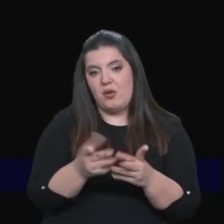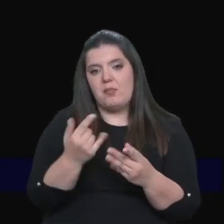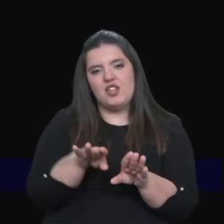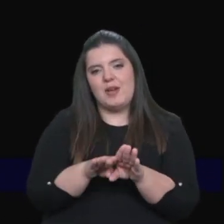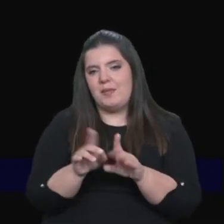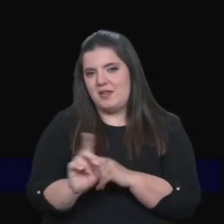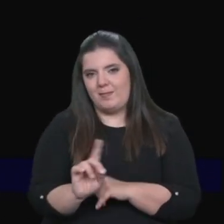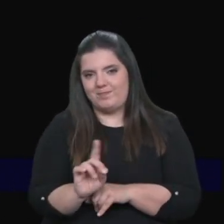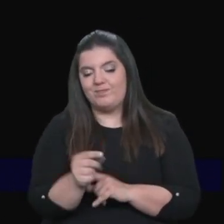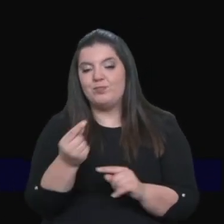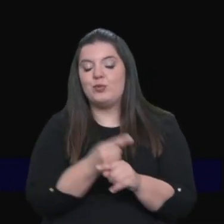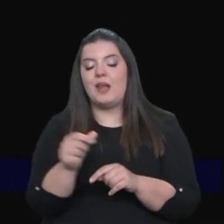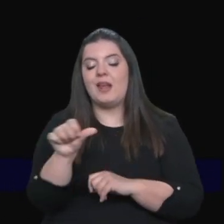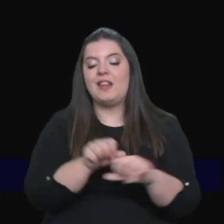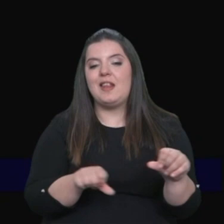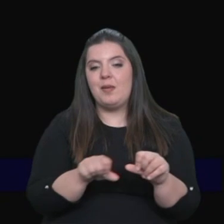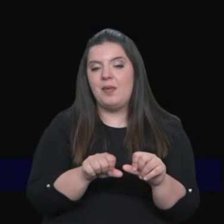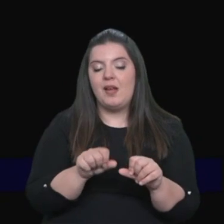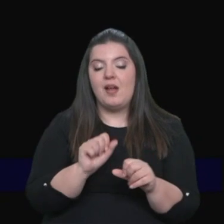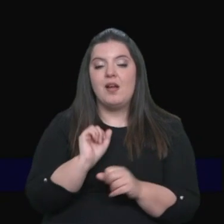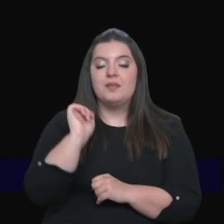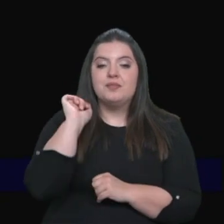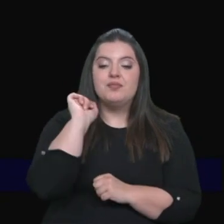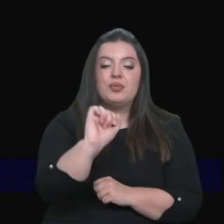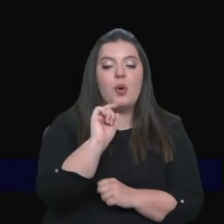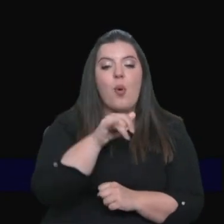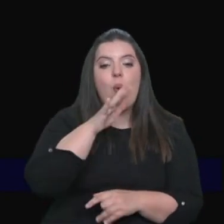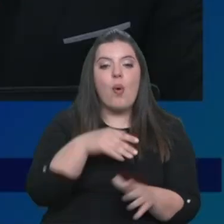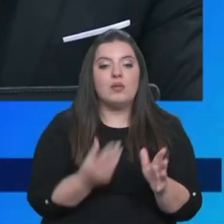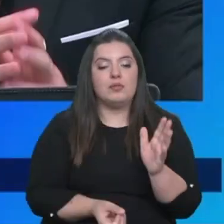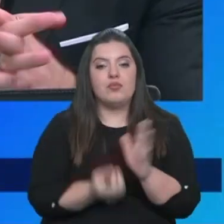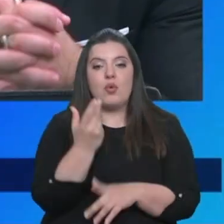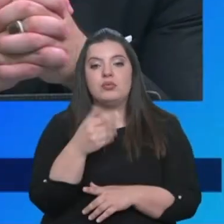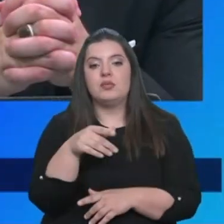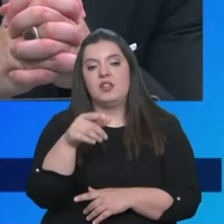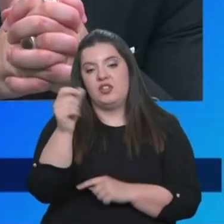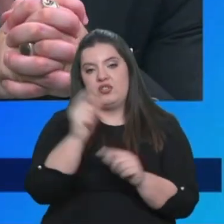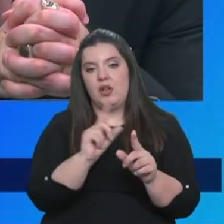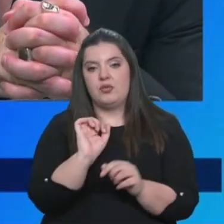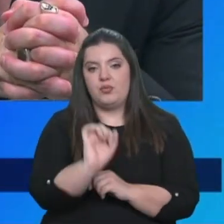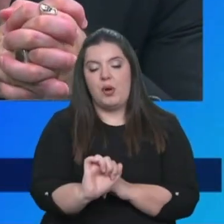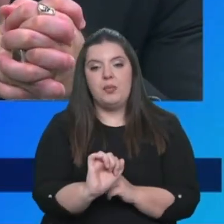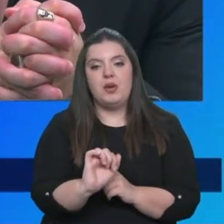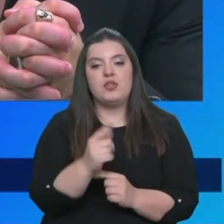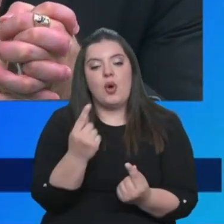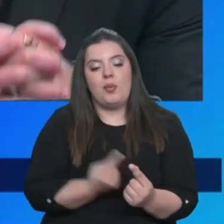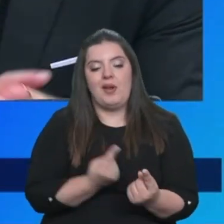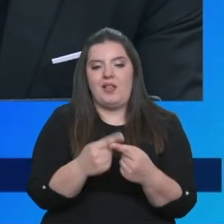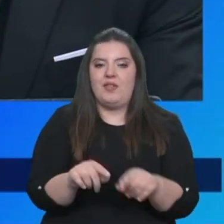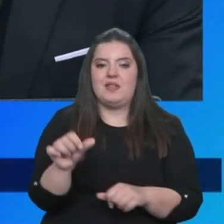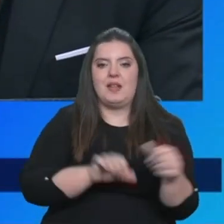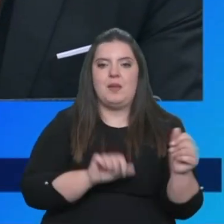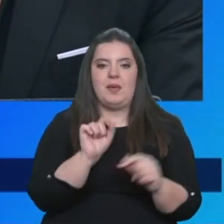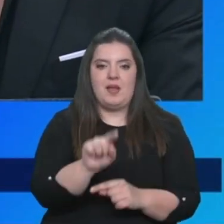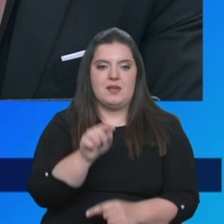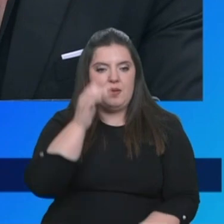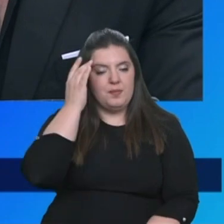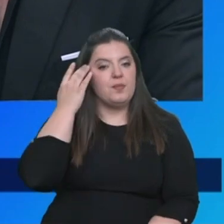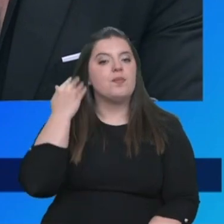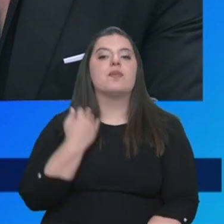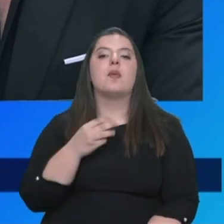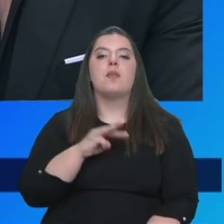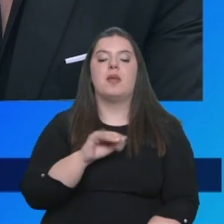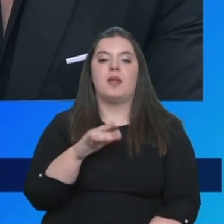gêmeas, porque a química do próprio útero, a química das próprias maternidades, obriga a essa diferença química.